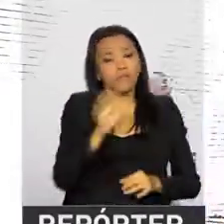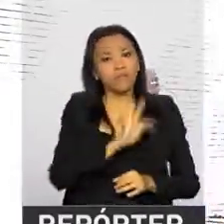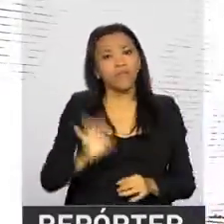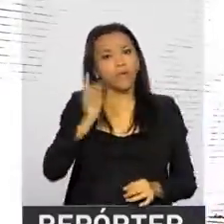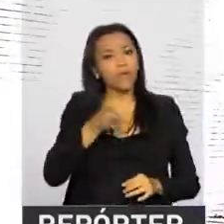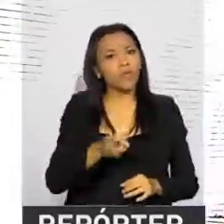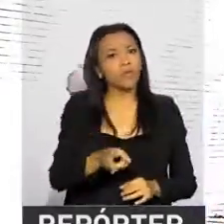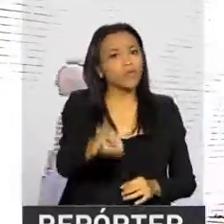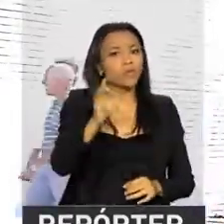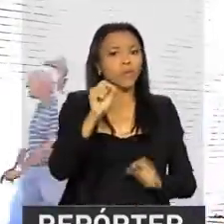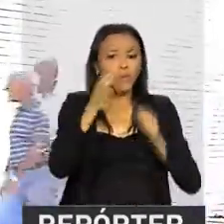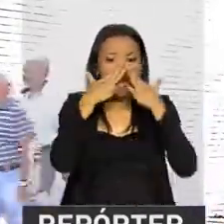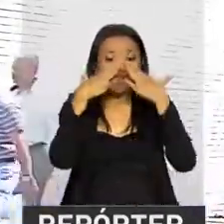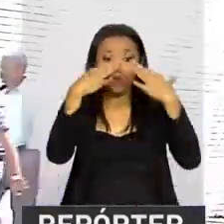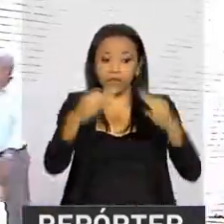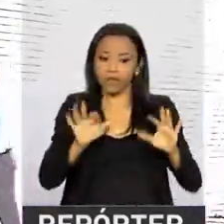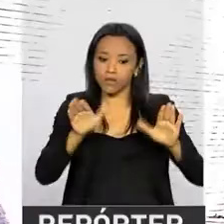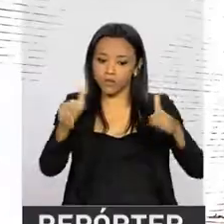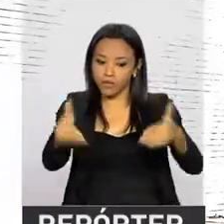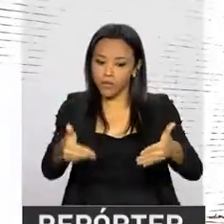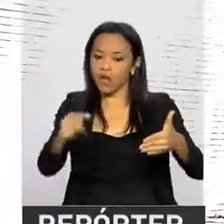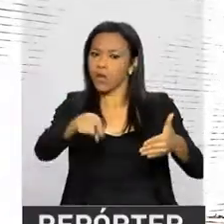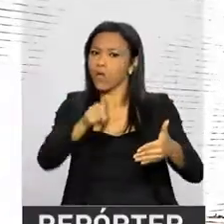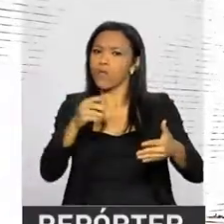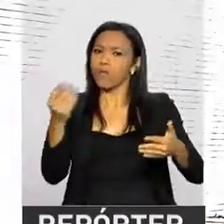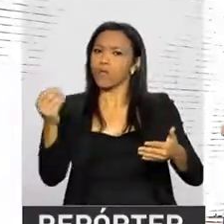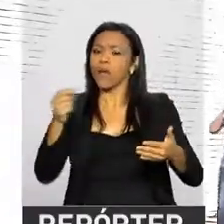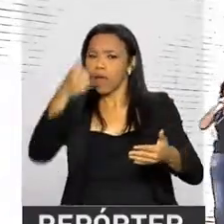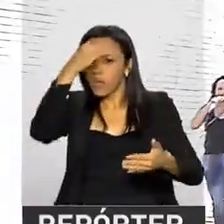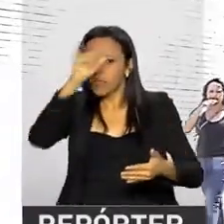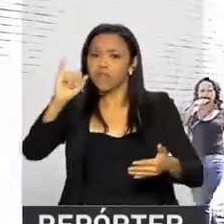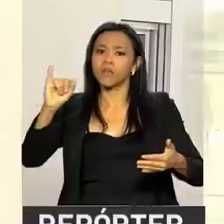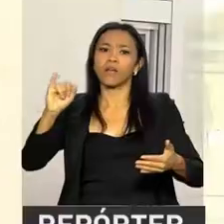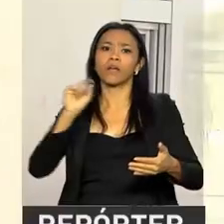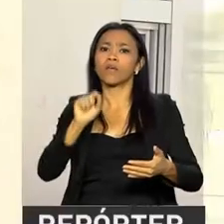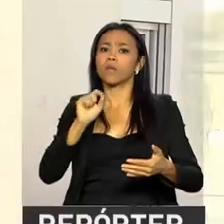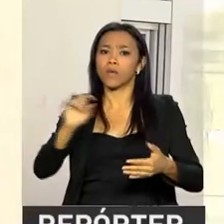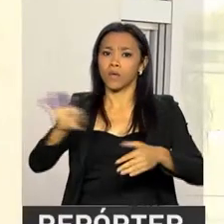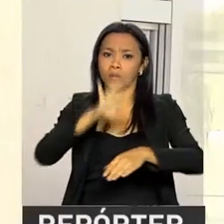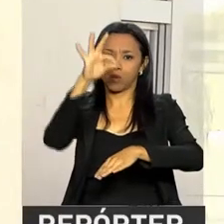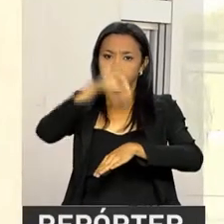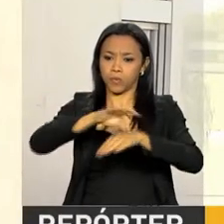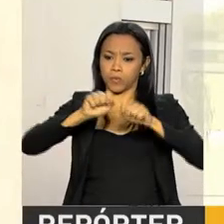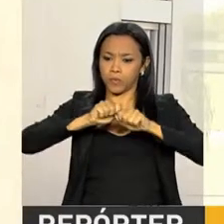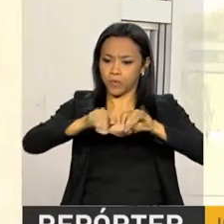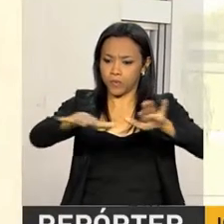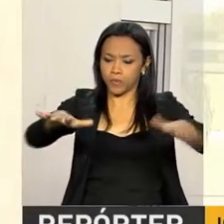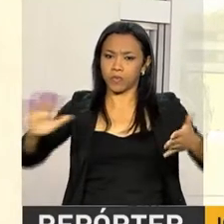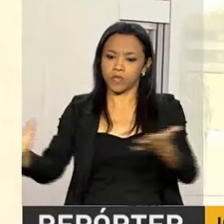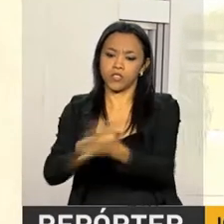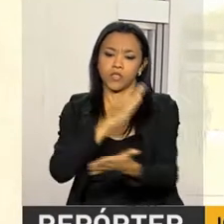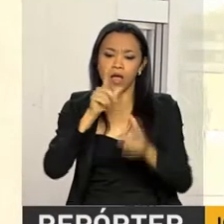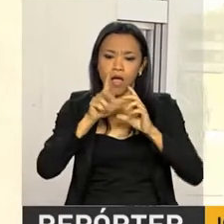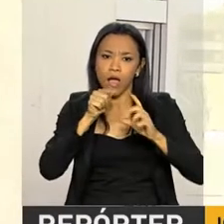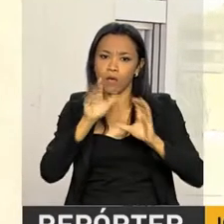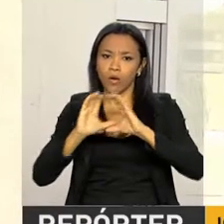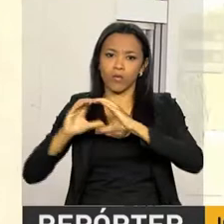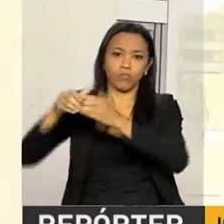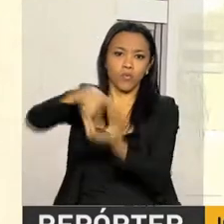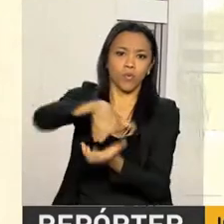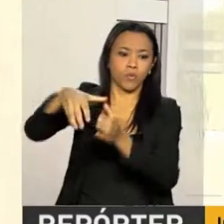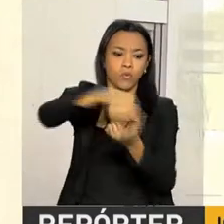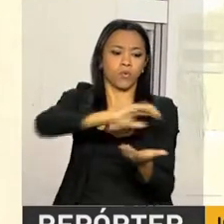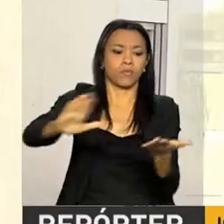continua dando prioridade às ações de combate ao mosquito Aedes aegypti. Nós temos reforçado as nossas ações de combate ao vetor,